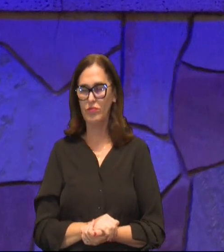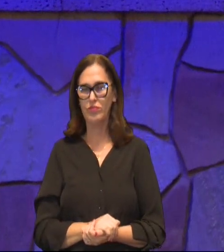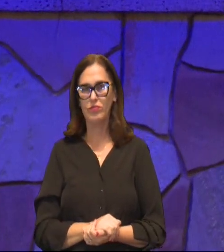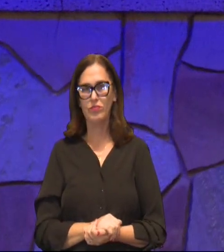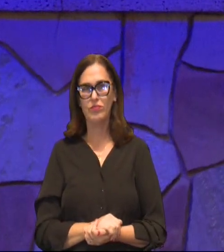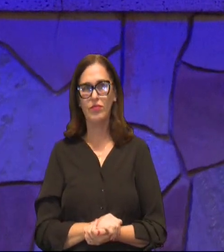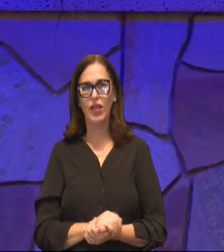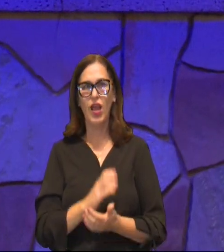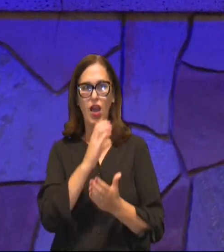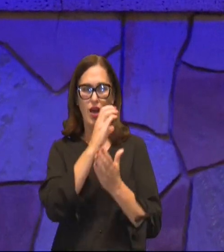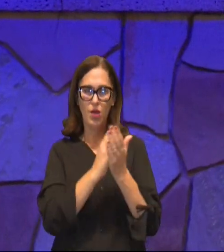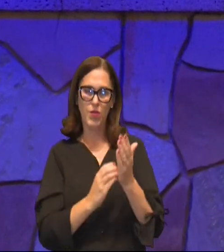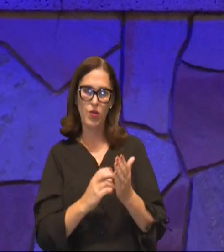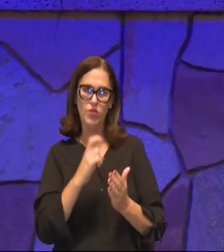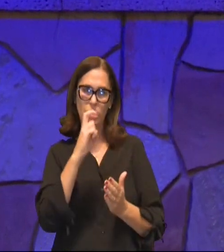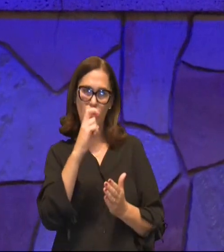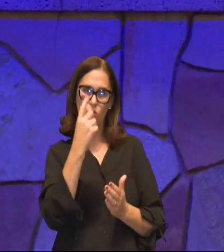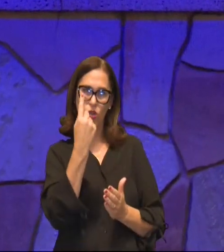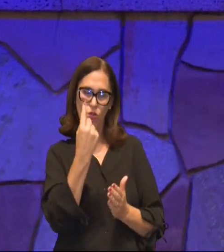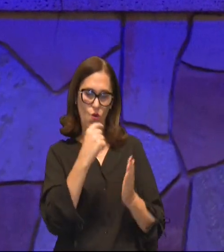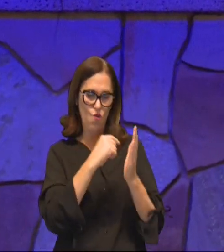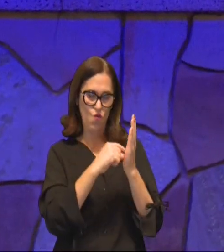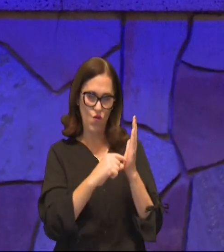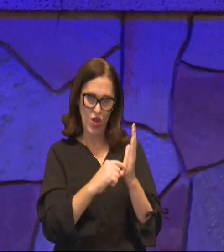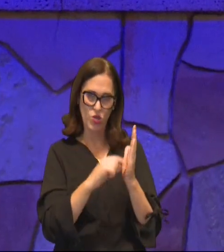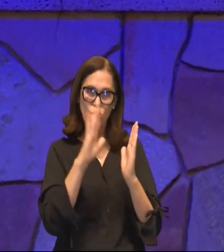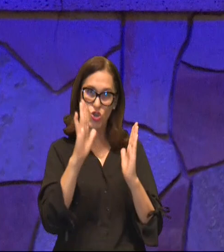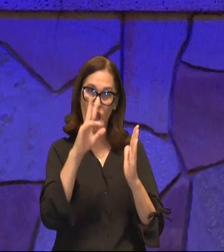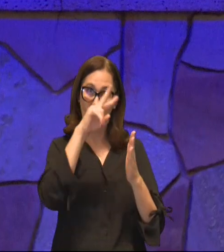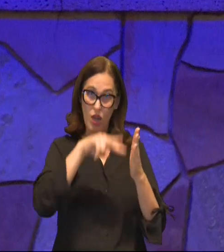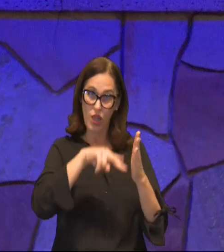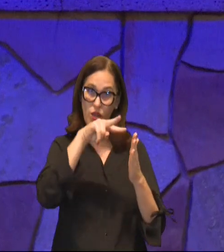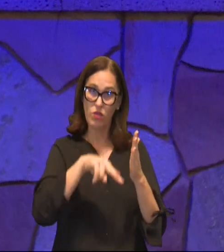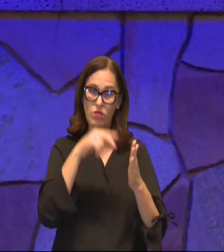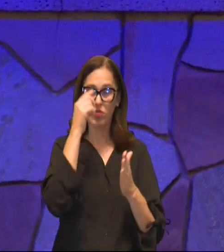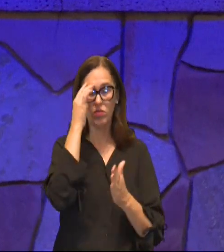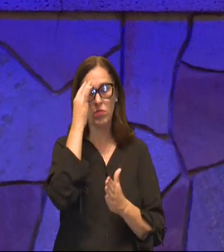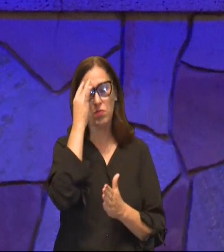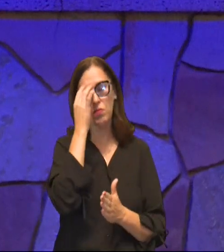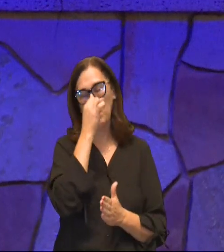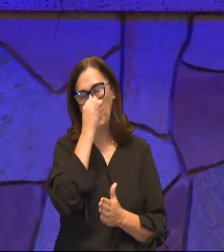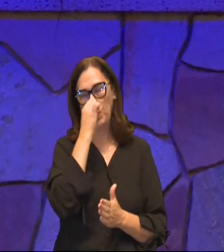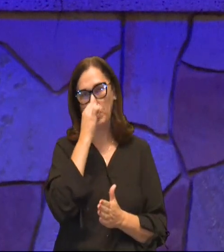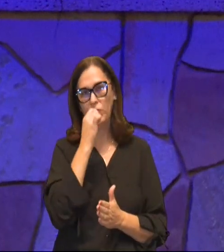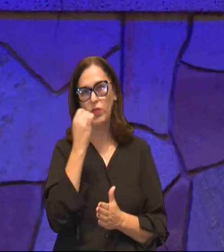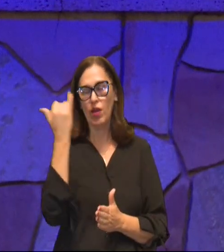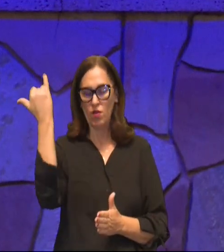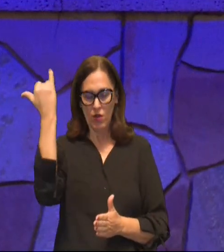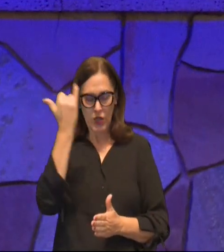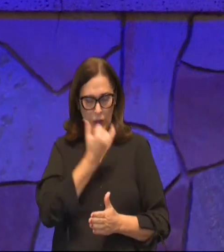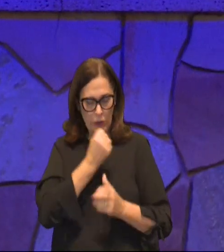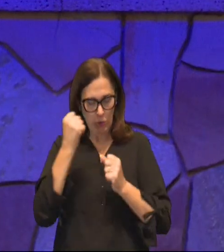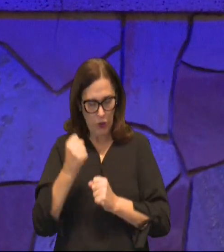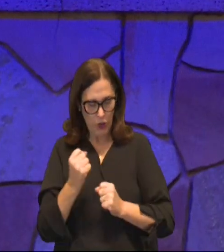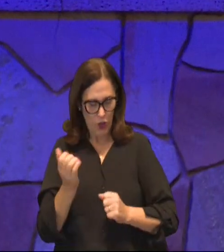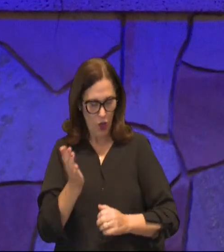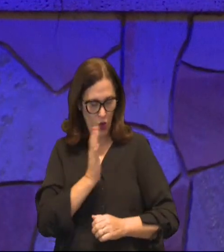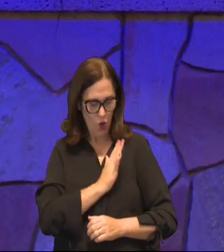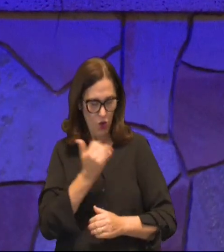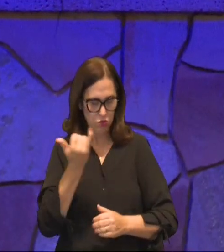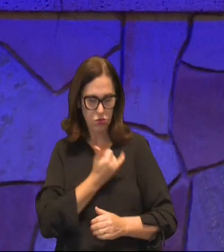Este capítulo 51 e esses versos que foram lidos falaram poderosamente ao meu coração